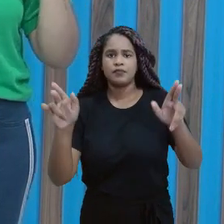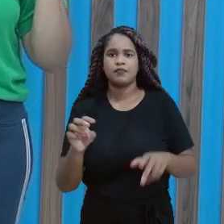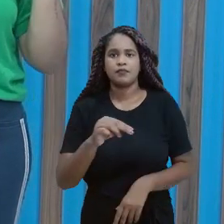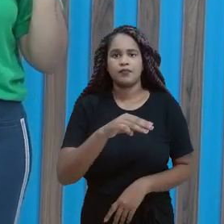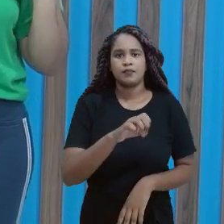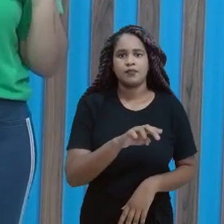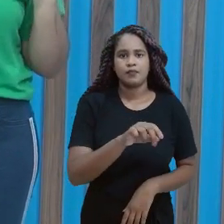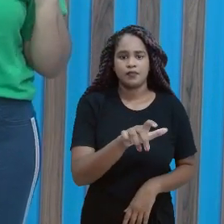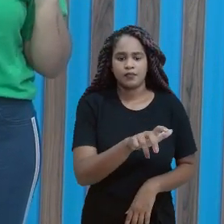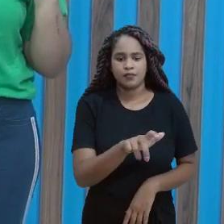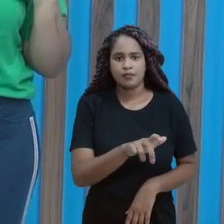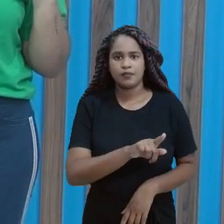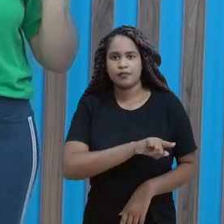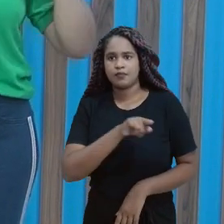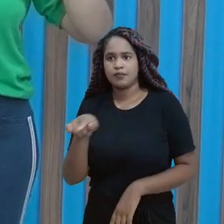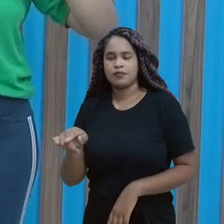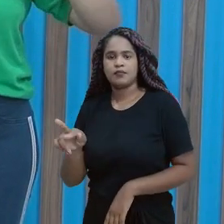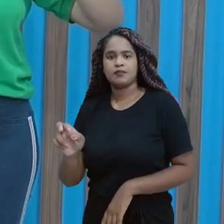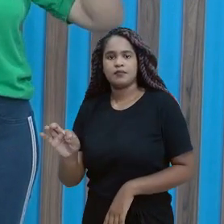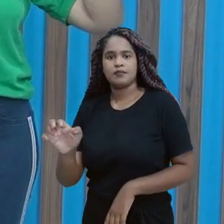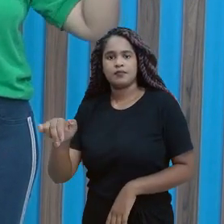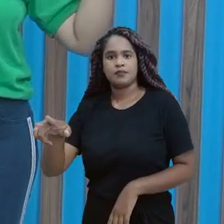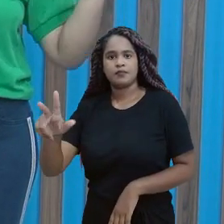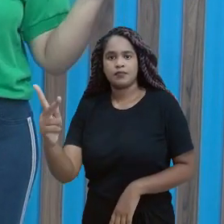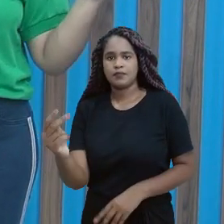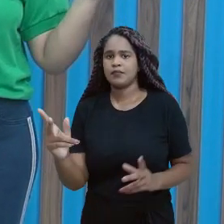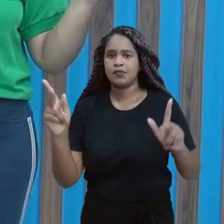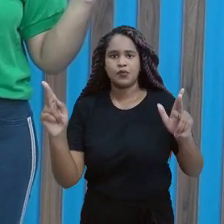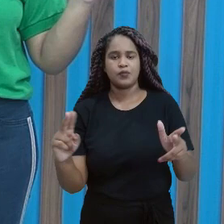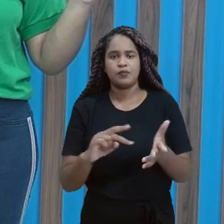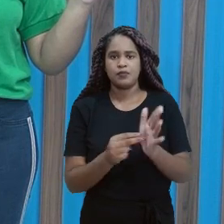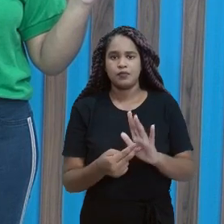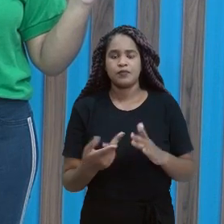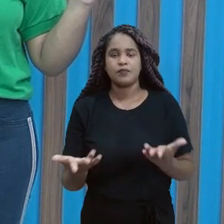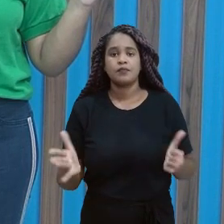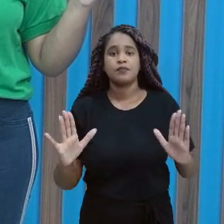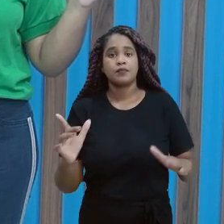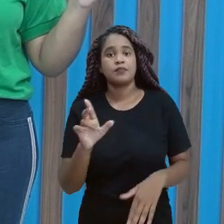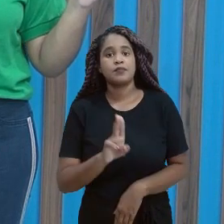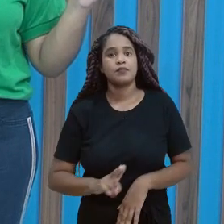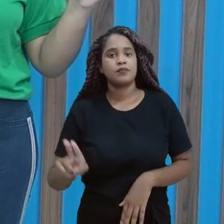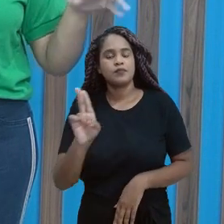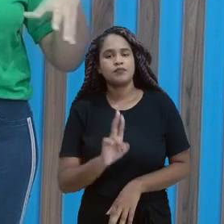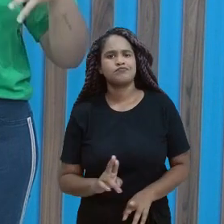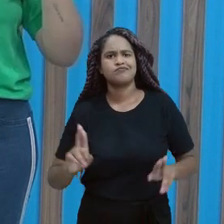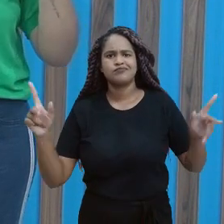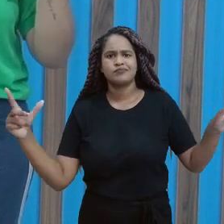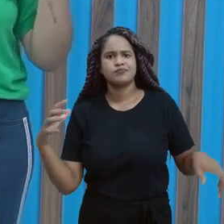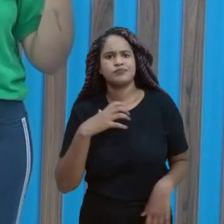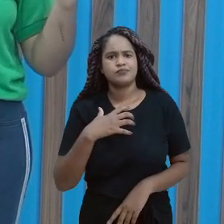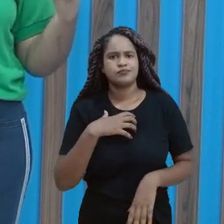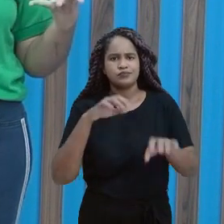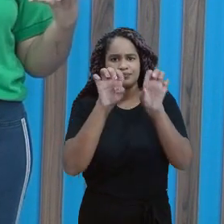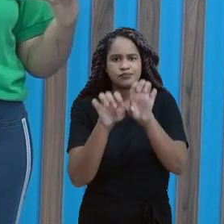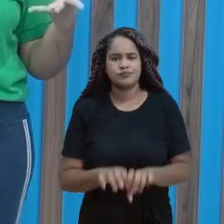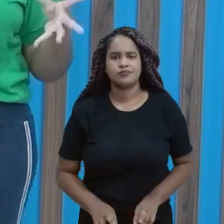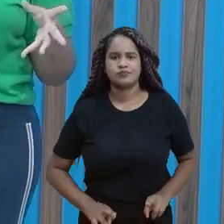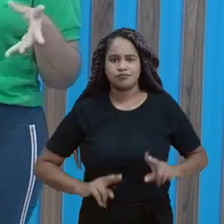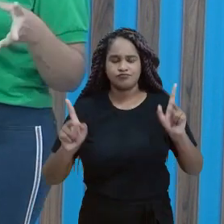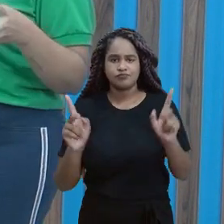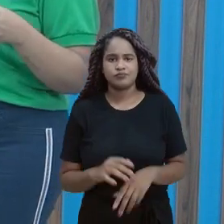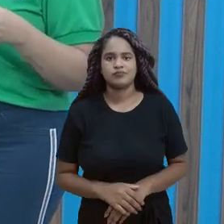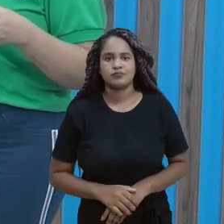mouse e ratinho a mesma coisa. Mas a gente tem usos da língua completamente diferentes, ou seja, da estrutura linguística.